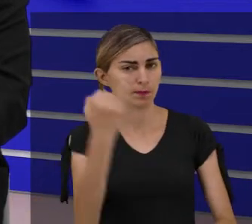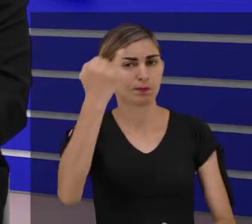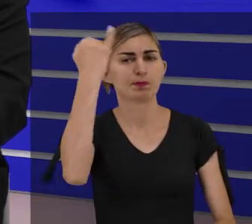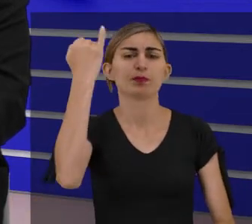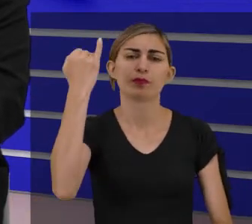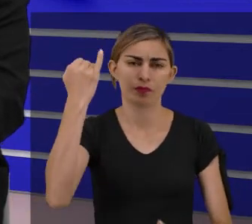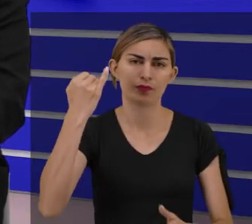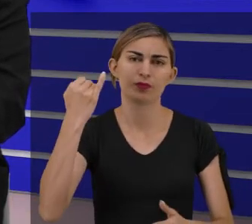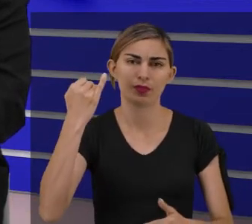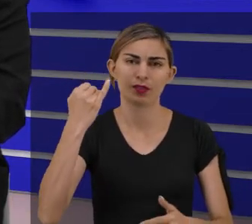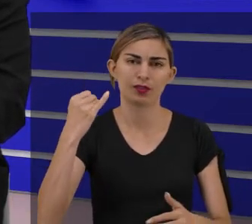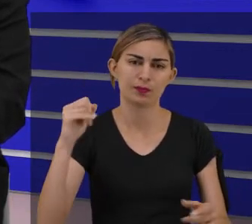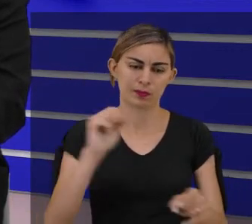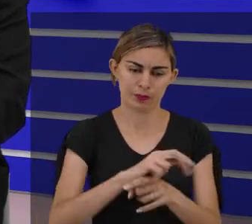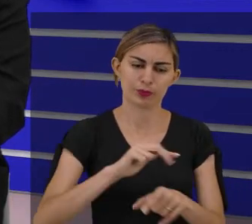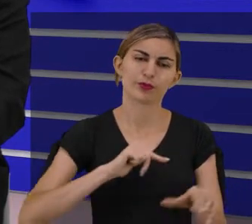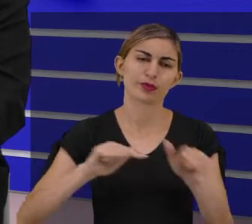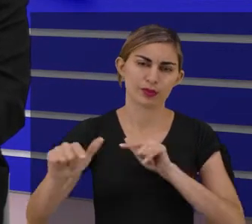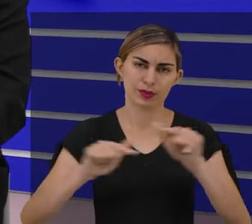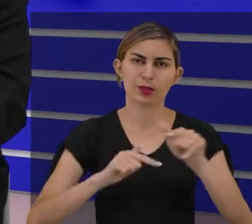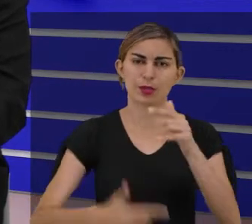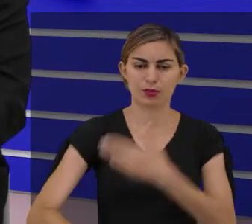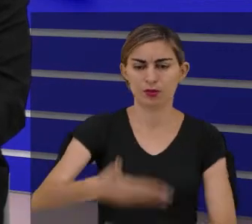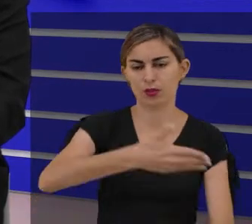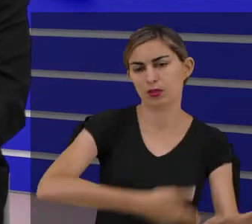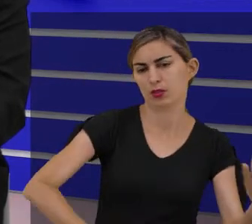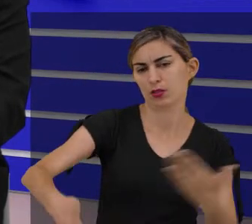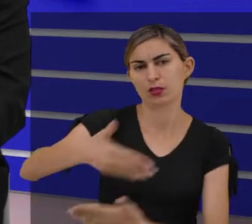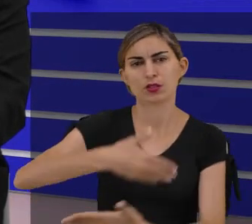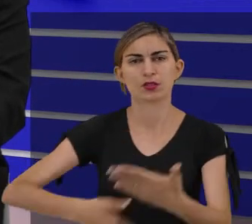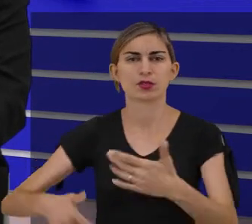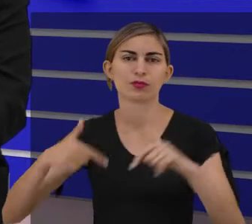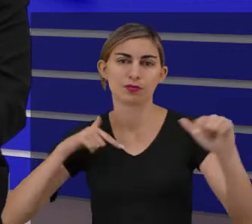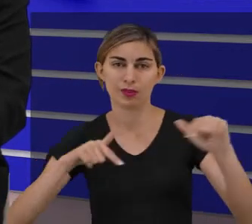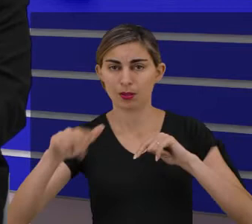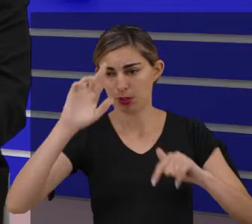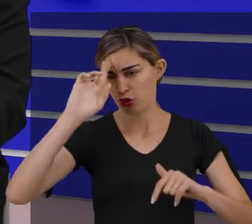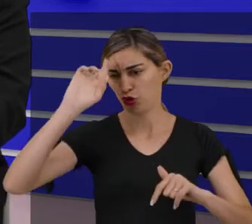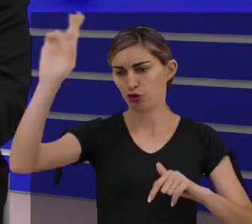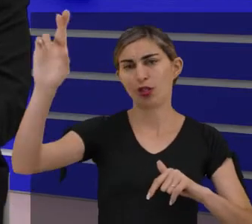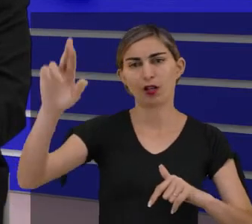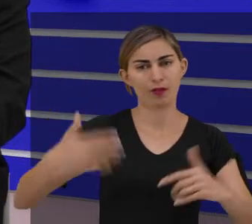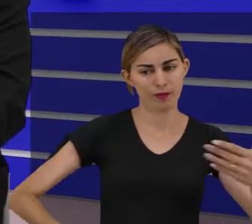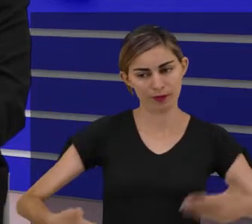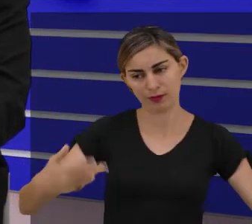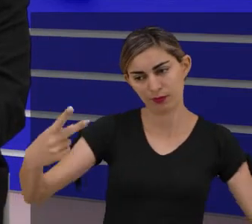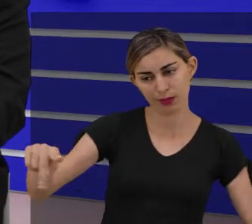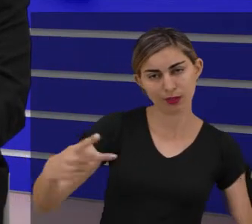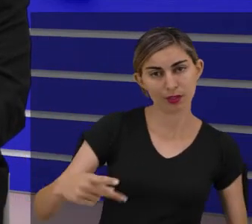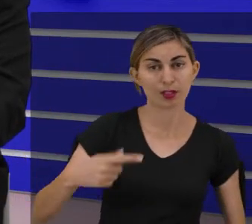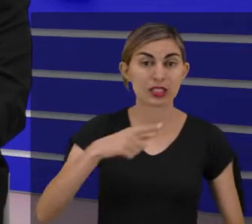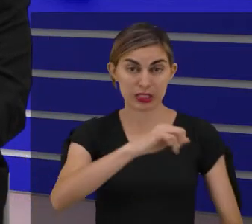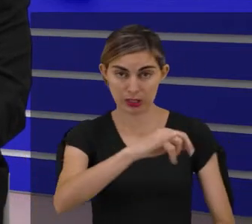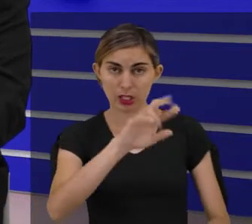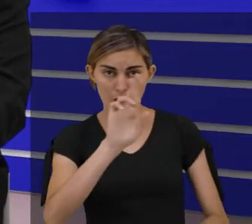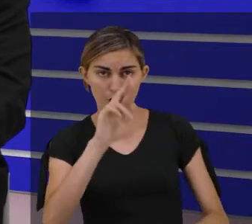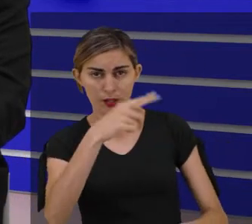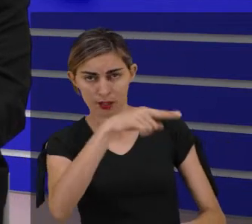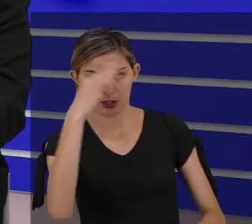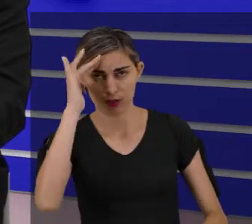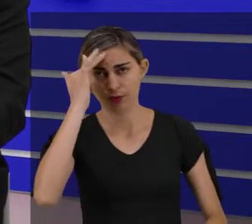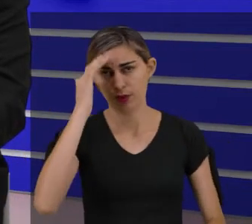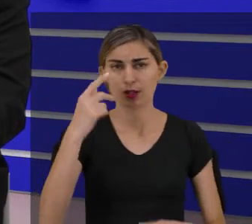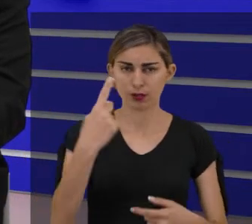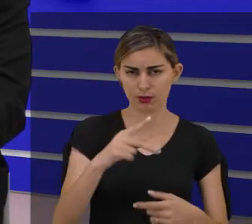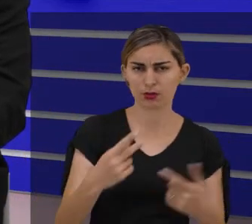importante dentro do universo contratual de trabalho, das relações de trabalho entre empregador e empregado. Então, se ele entende